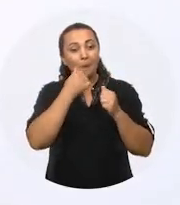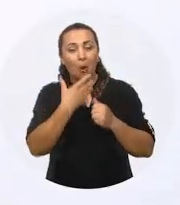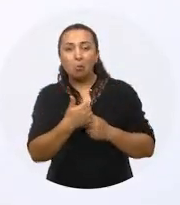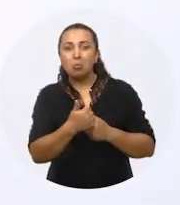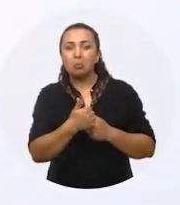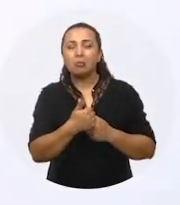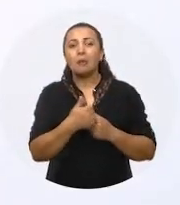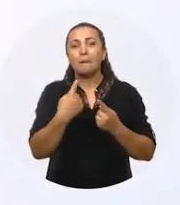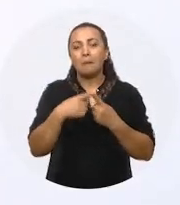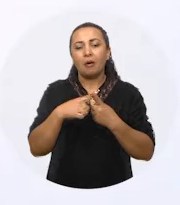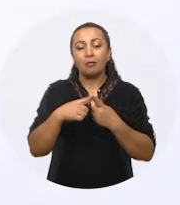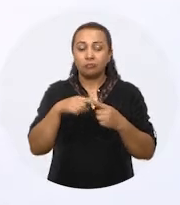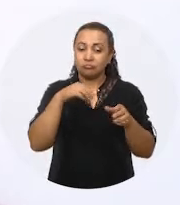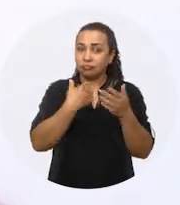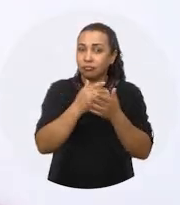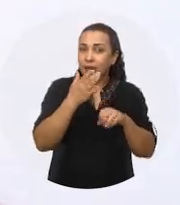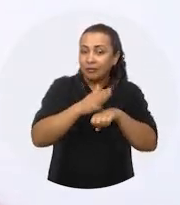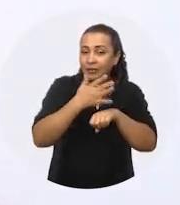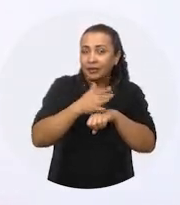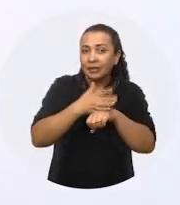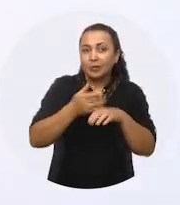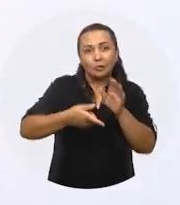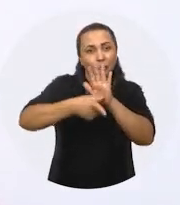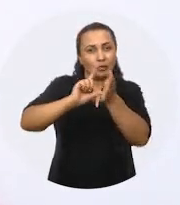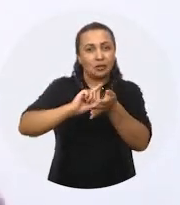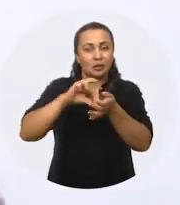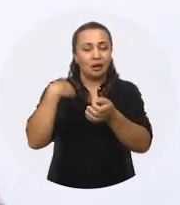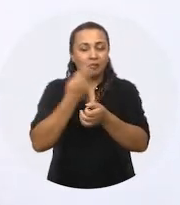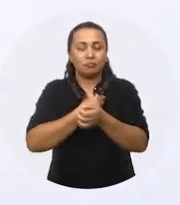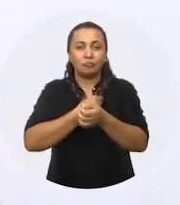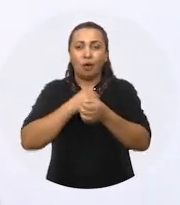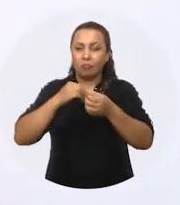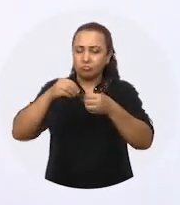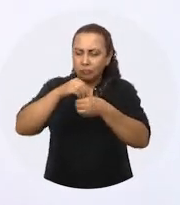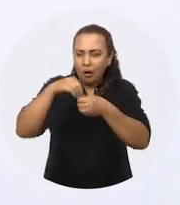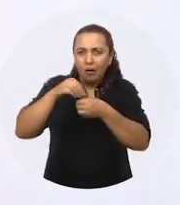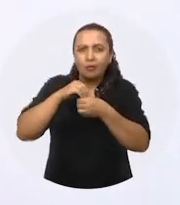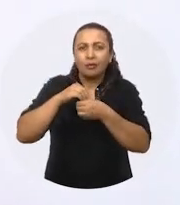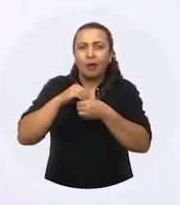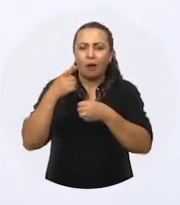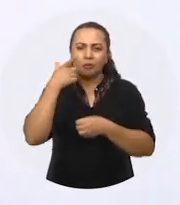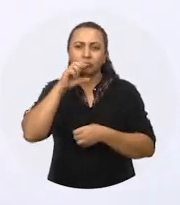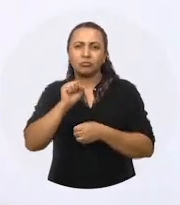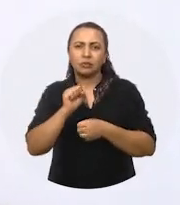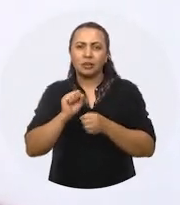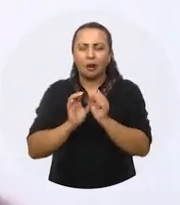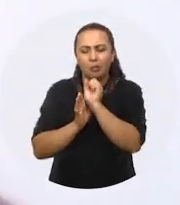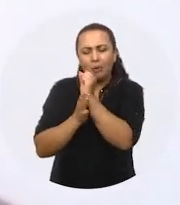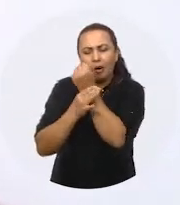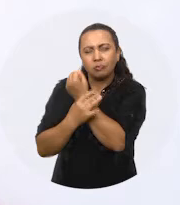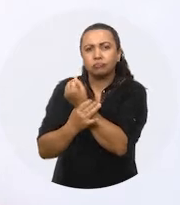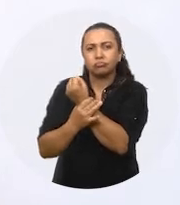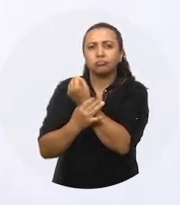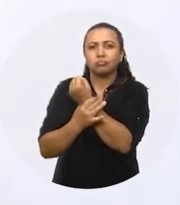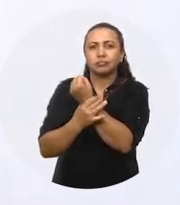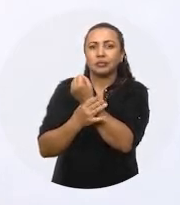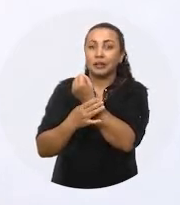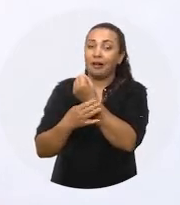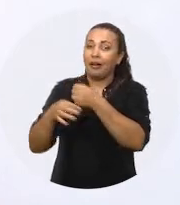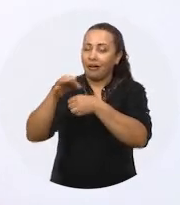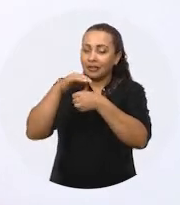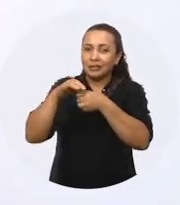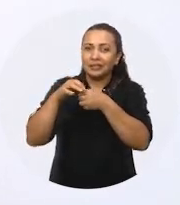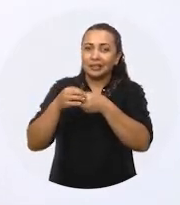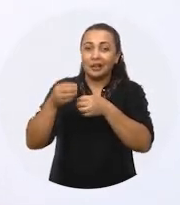atenção é que em testes preliminares, certo? As nossas moléculas, elas conseguiram proteger as células in